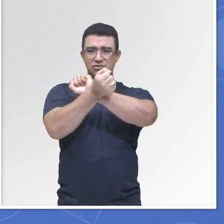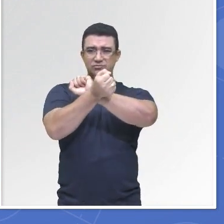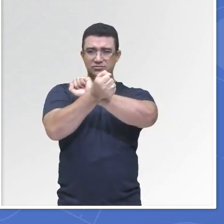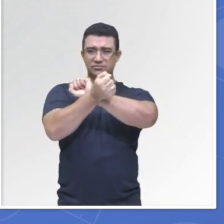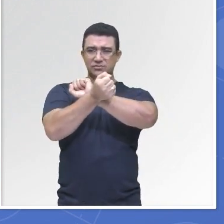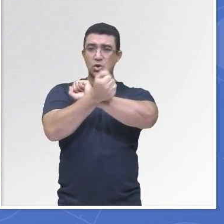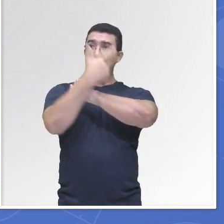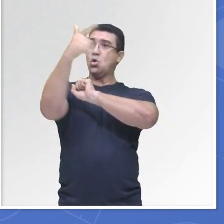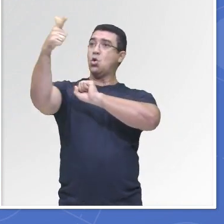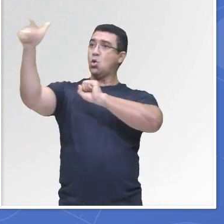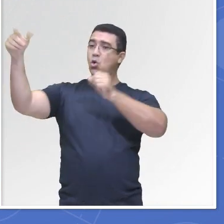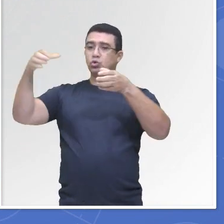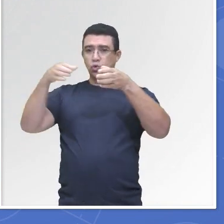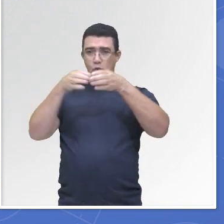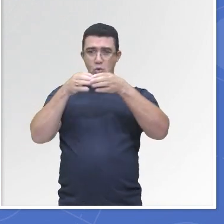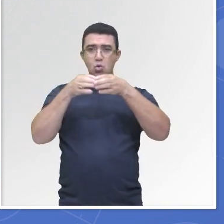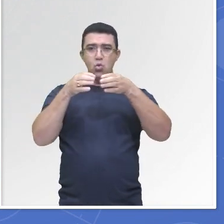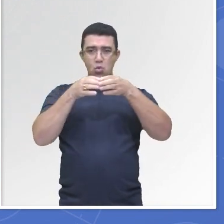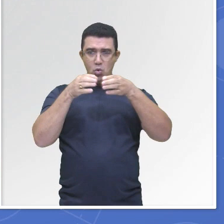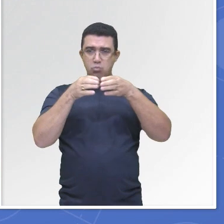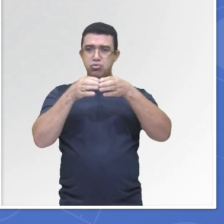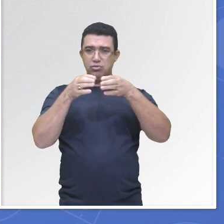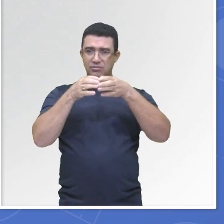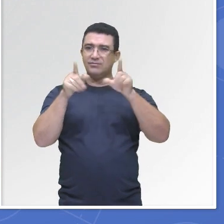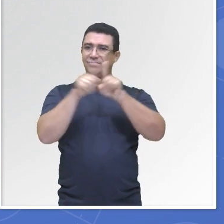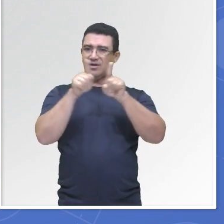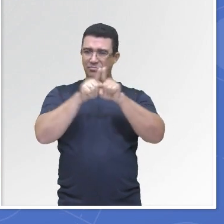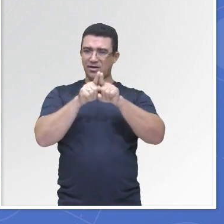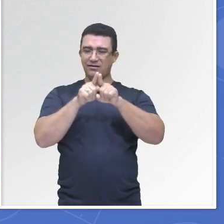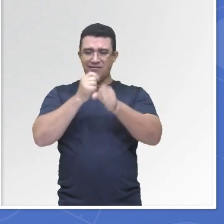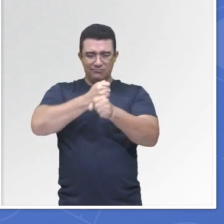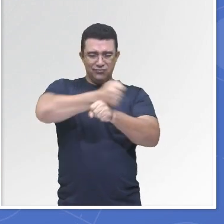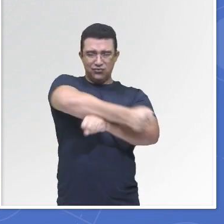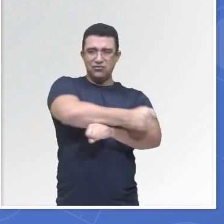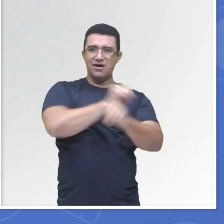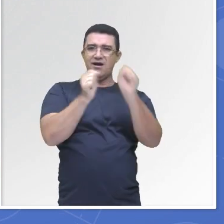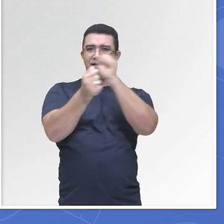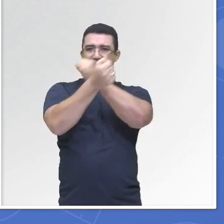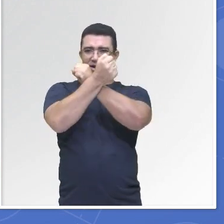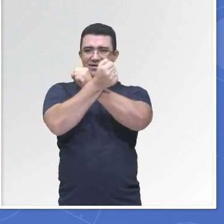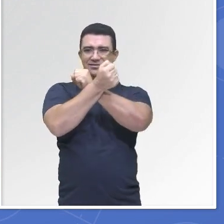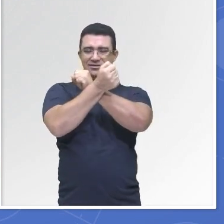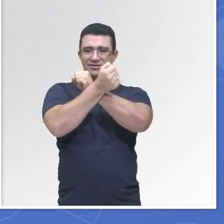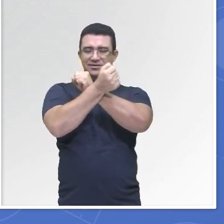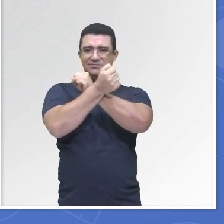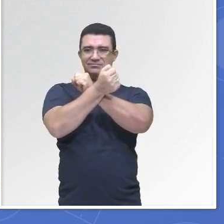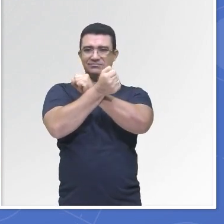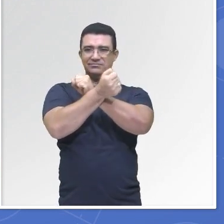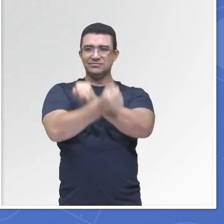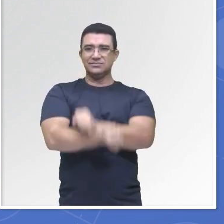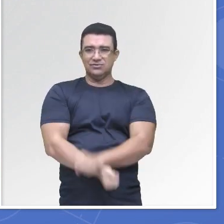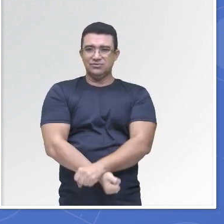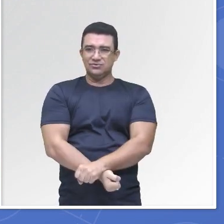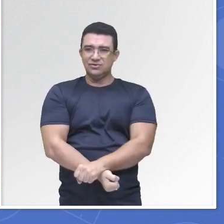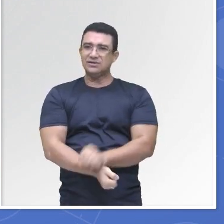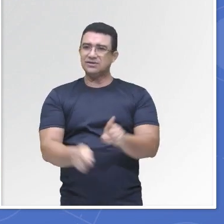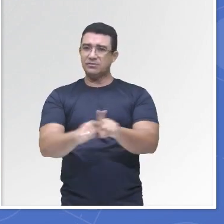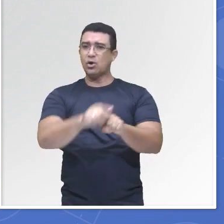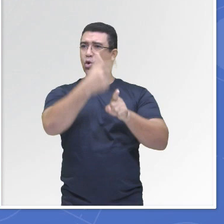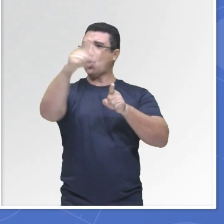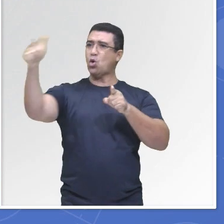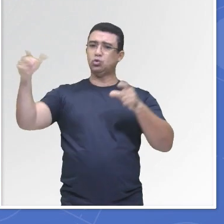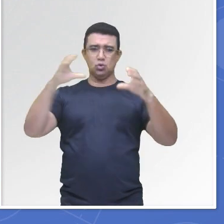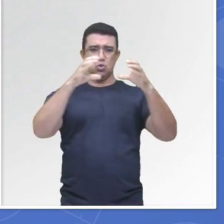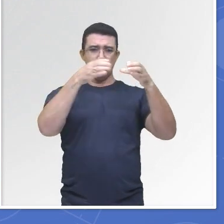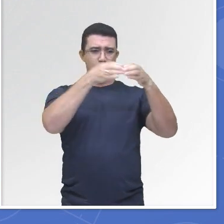também estimulavam a guerra entre as aldeias, principalmente contra aquelas aldeias que se negavam,